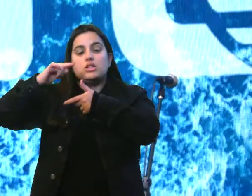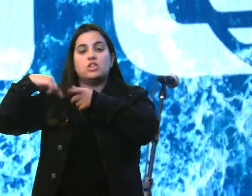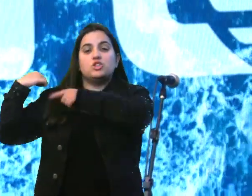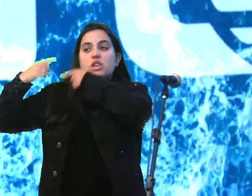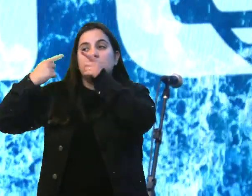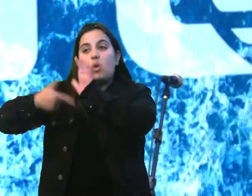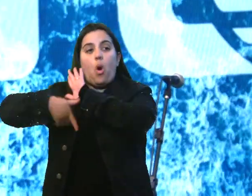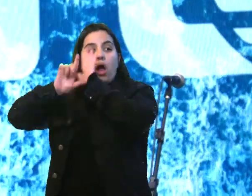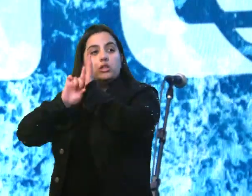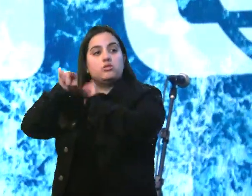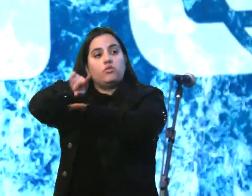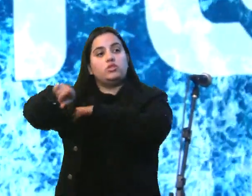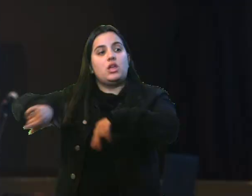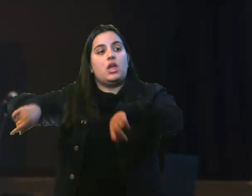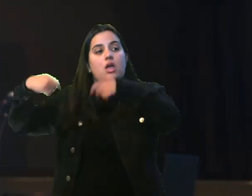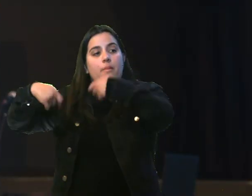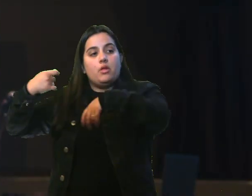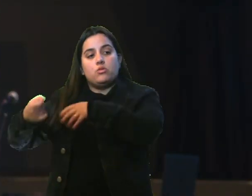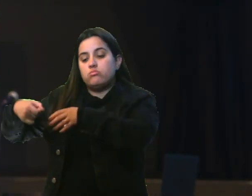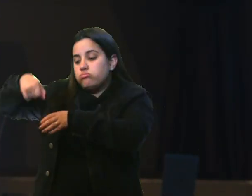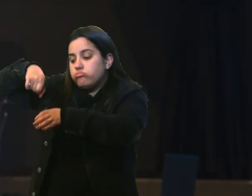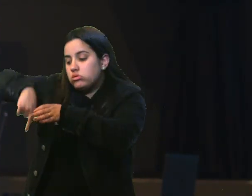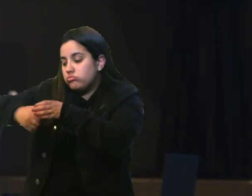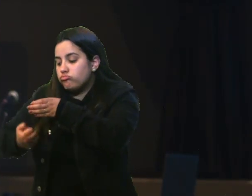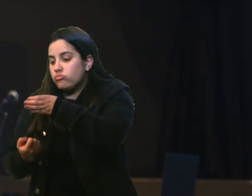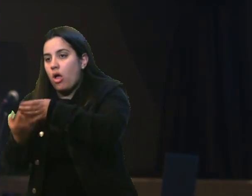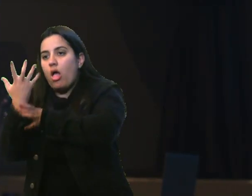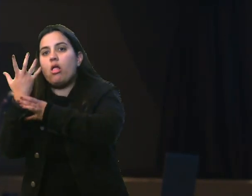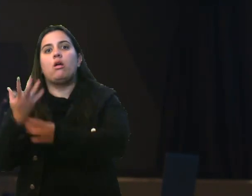tâmara. Olha que loucura.